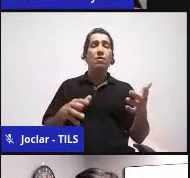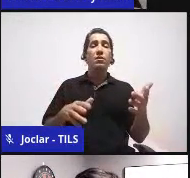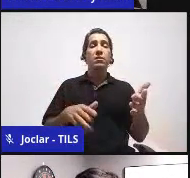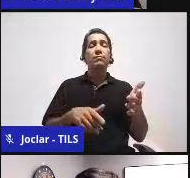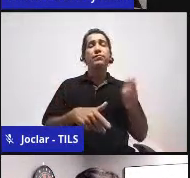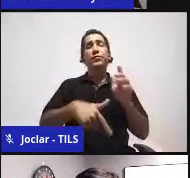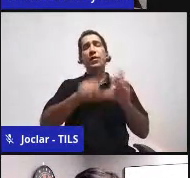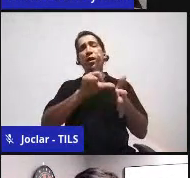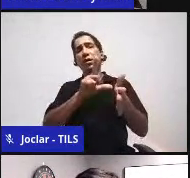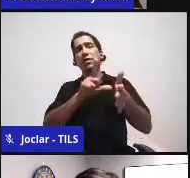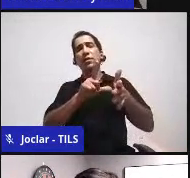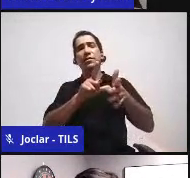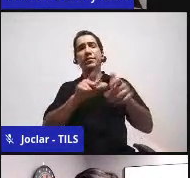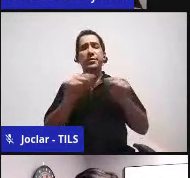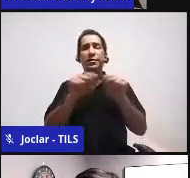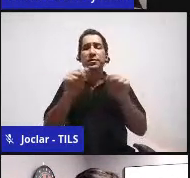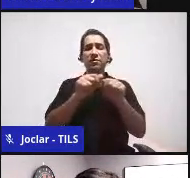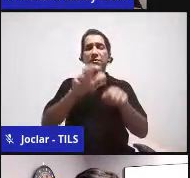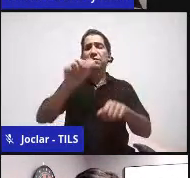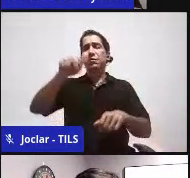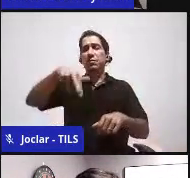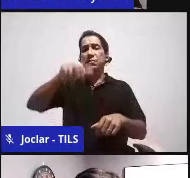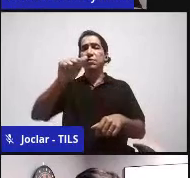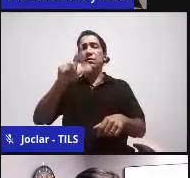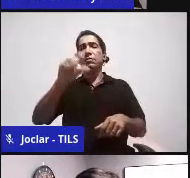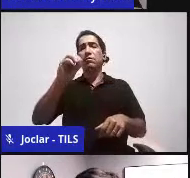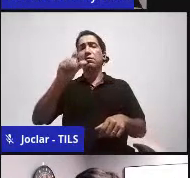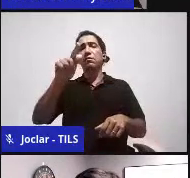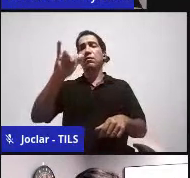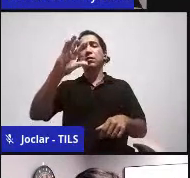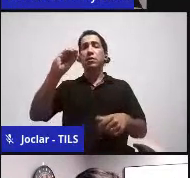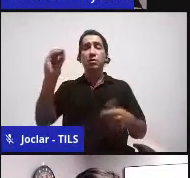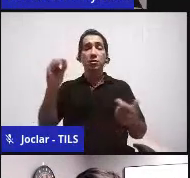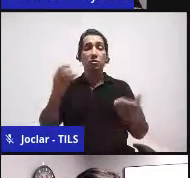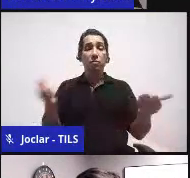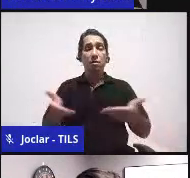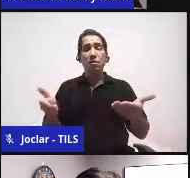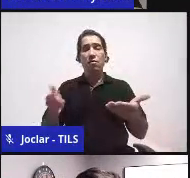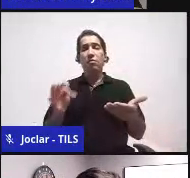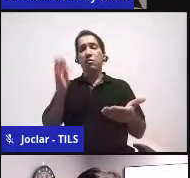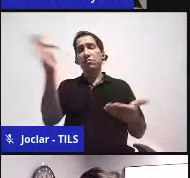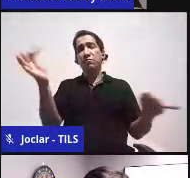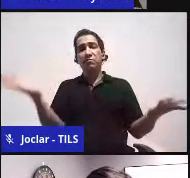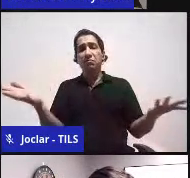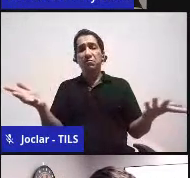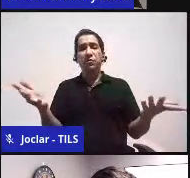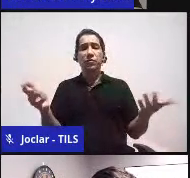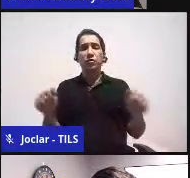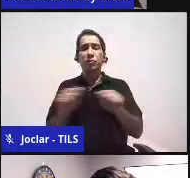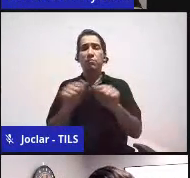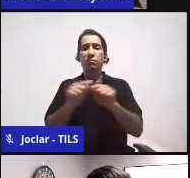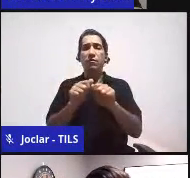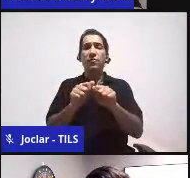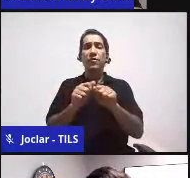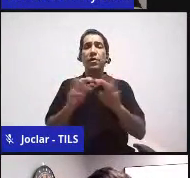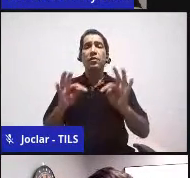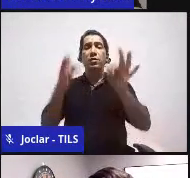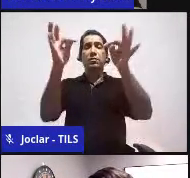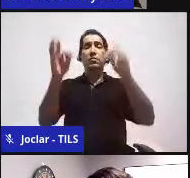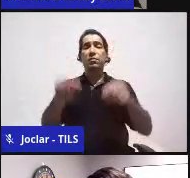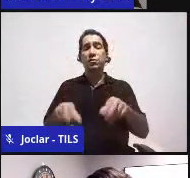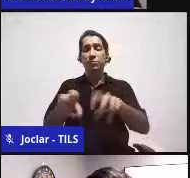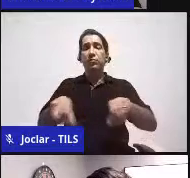forma digital. As tecnologias digitais, na verdade, são nove tecnologias que dá a